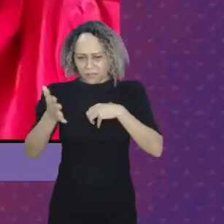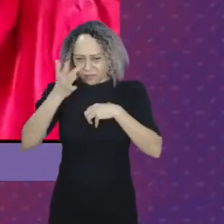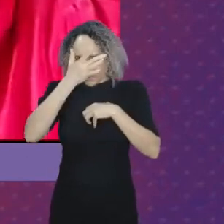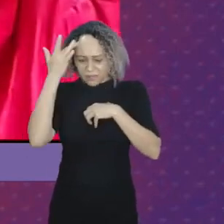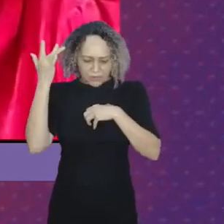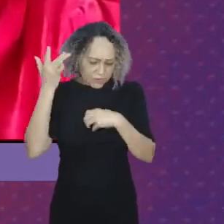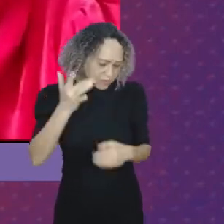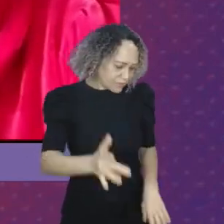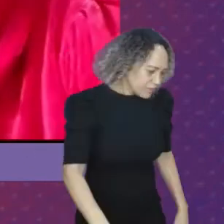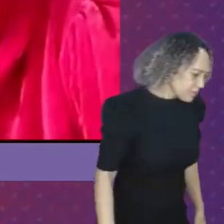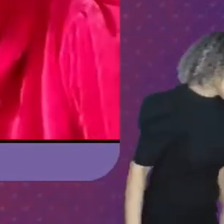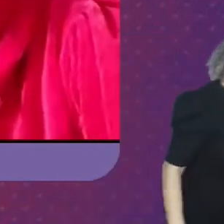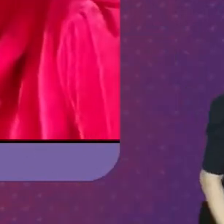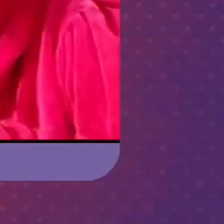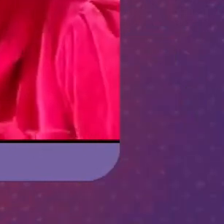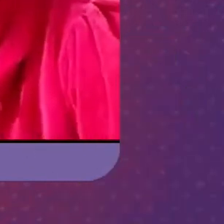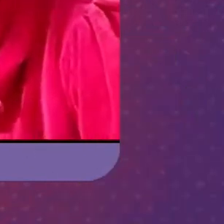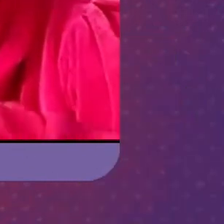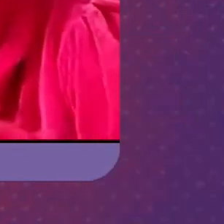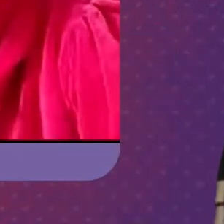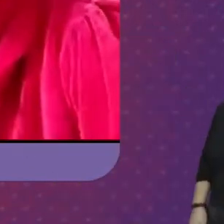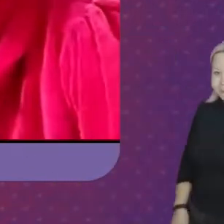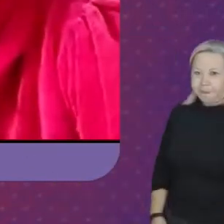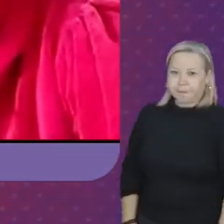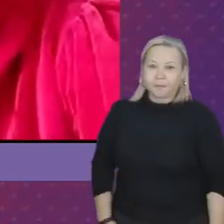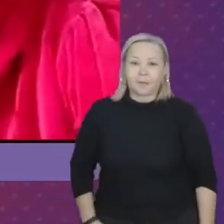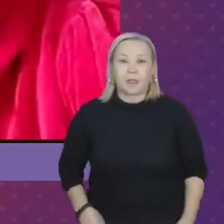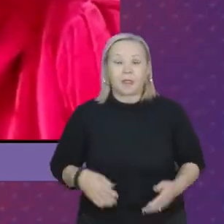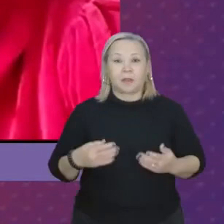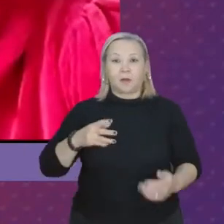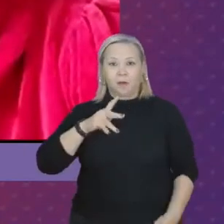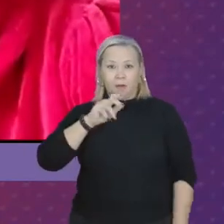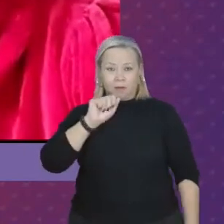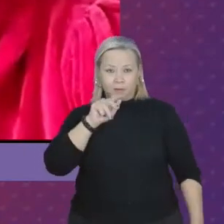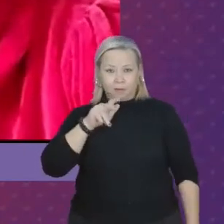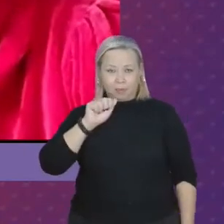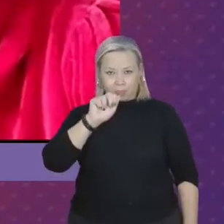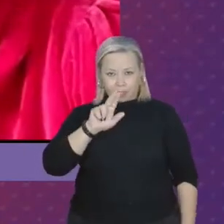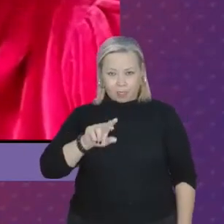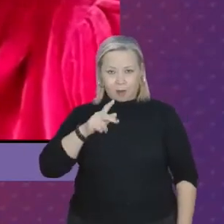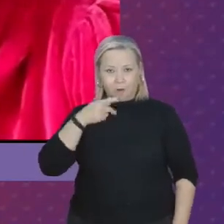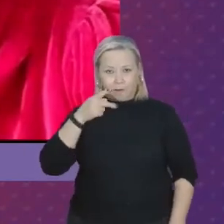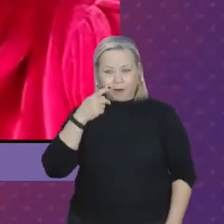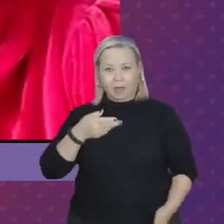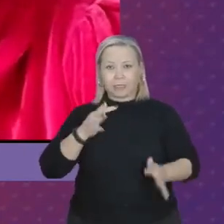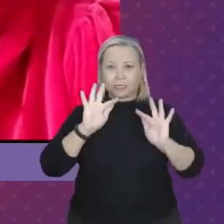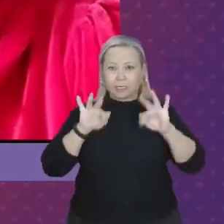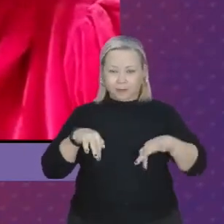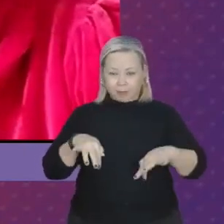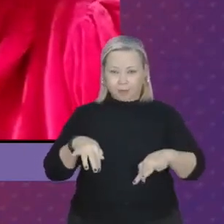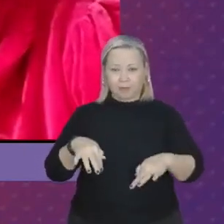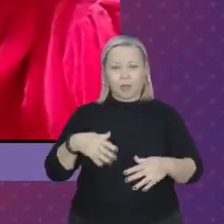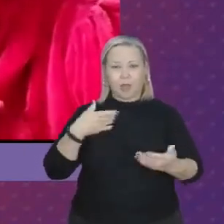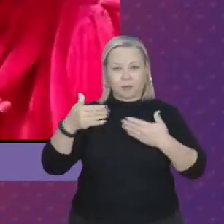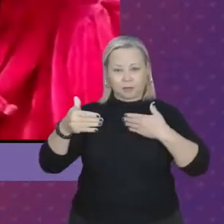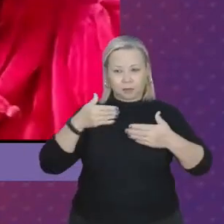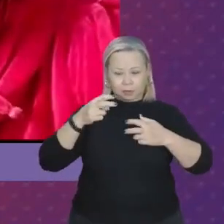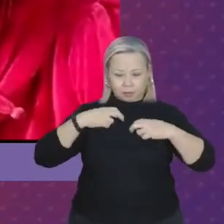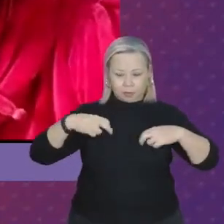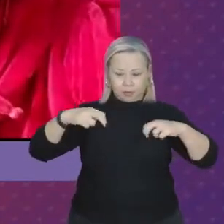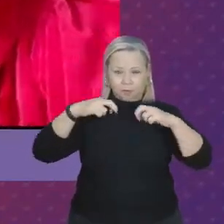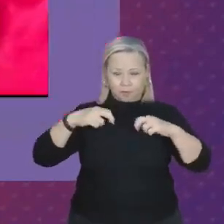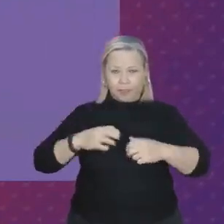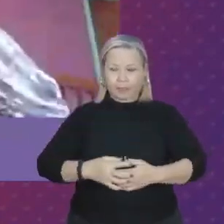passar agora, então, para a Cacau. Por favor, Cacau, a gente já está indo para o final da nossa roda. Cacau,